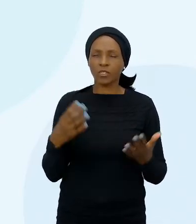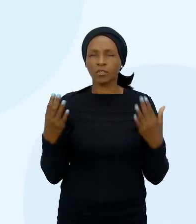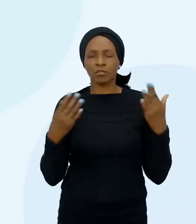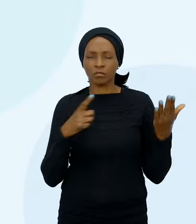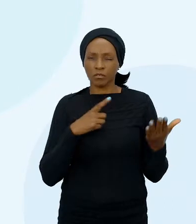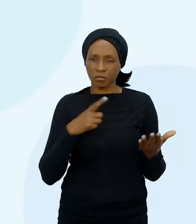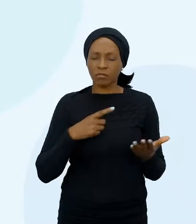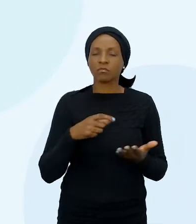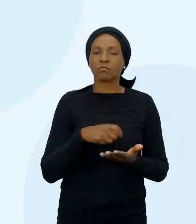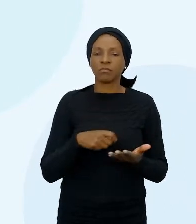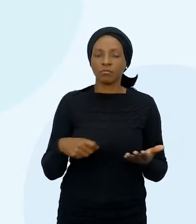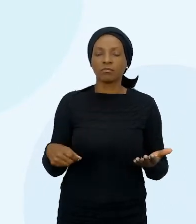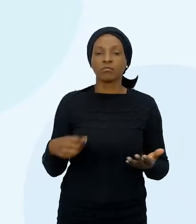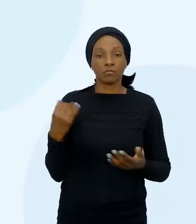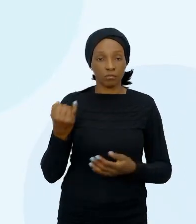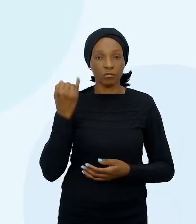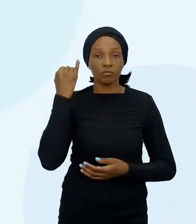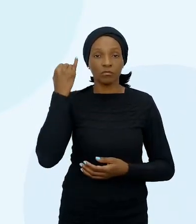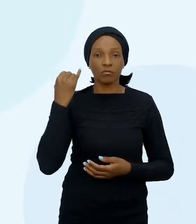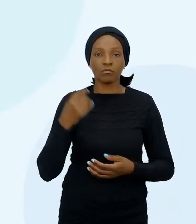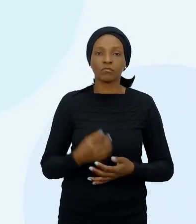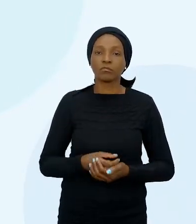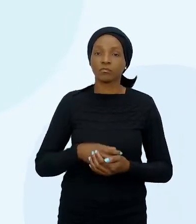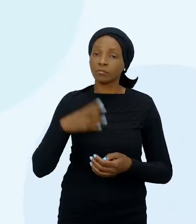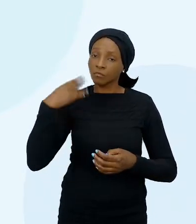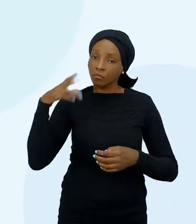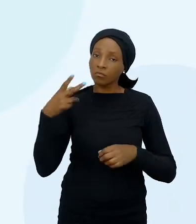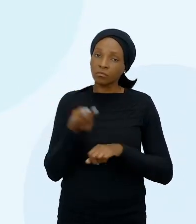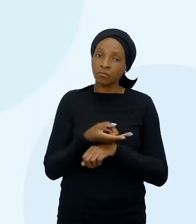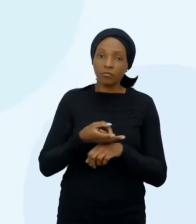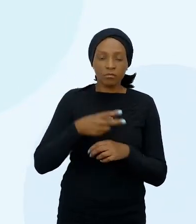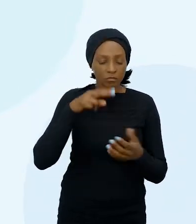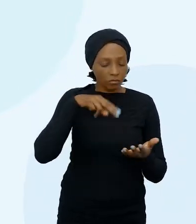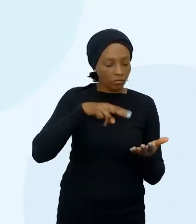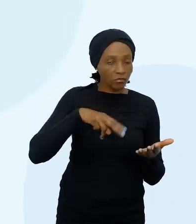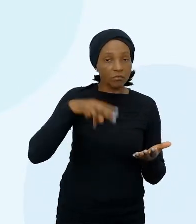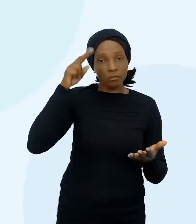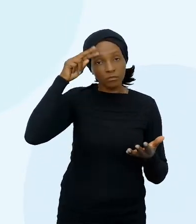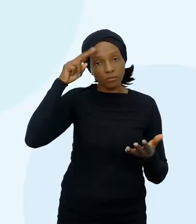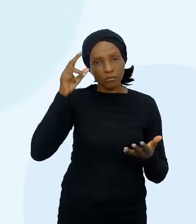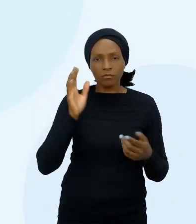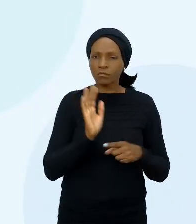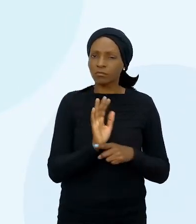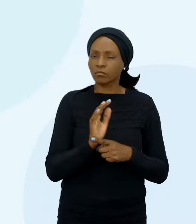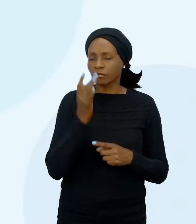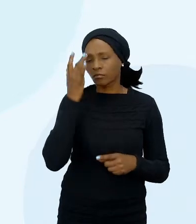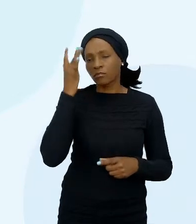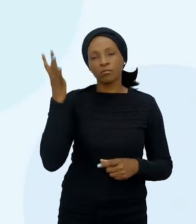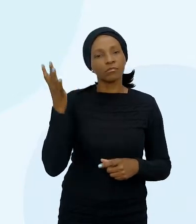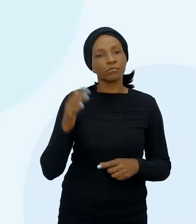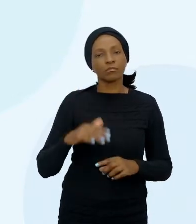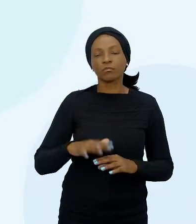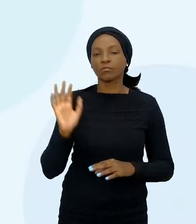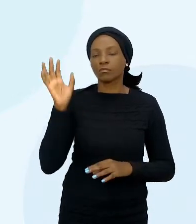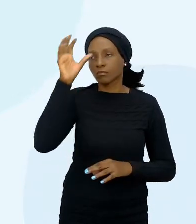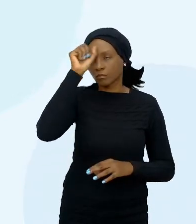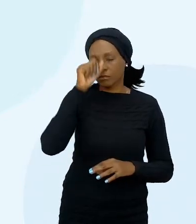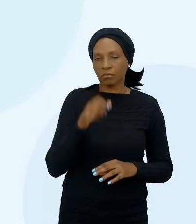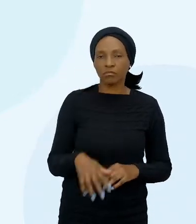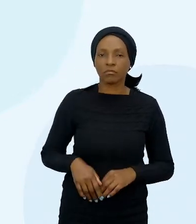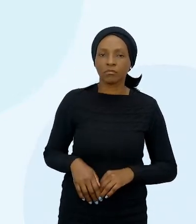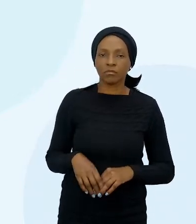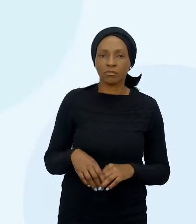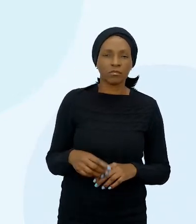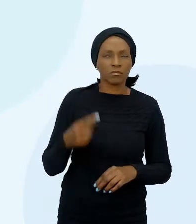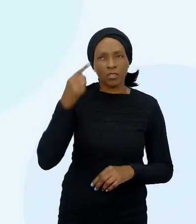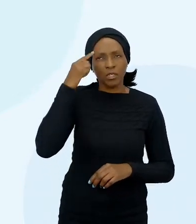dúvidas, tá ok? Para você consultar aí depois, que facilita muito o aprendizado, né? Não deixa por conta do